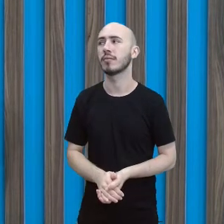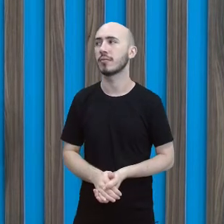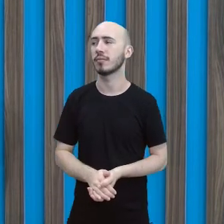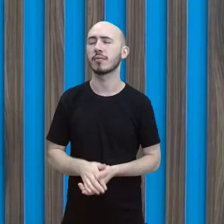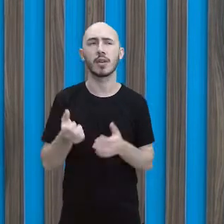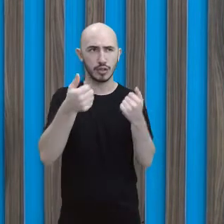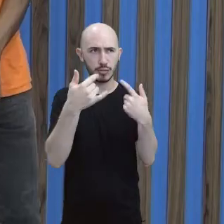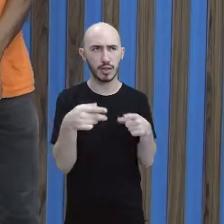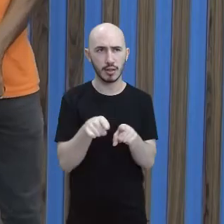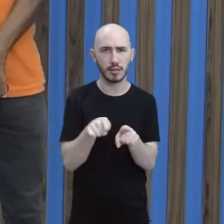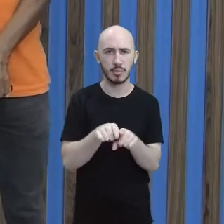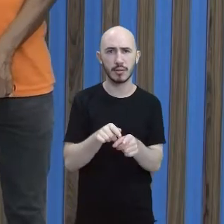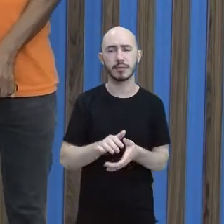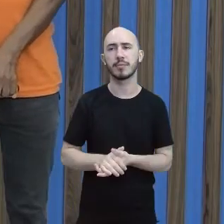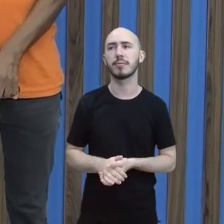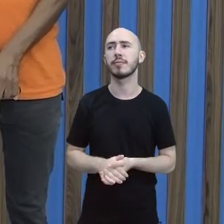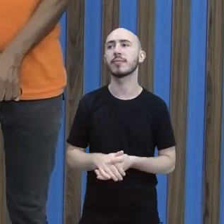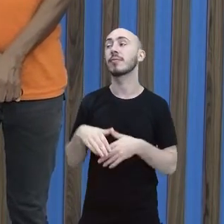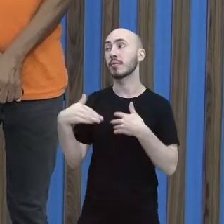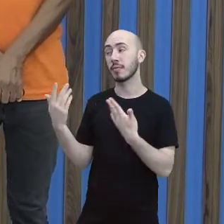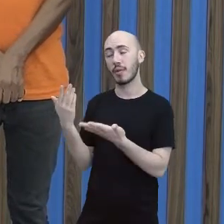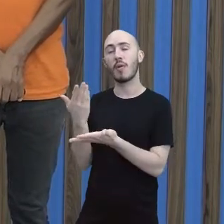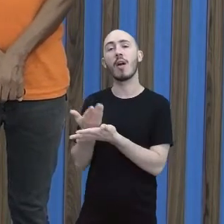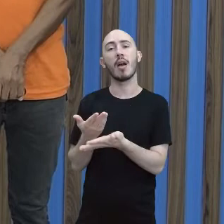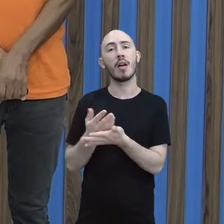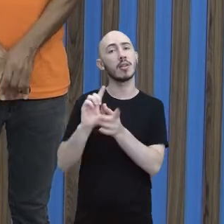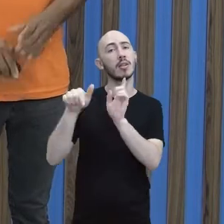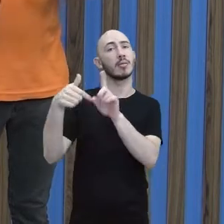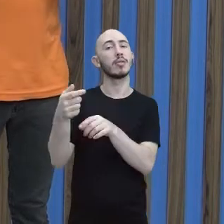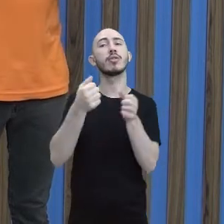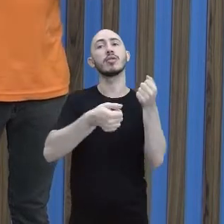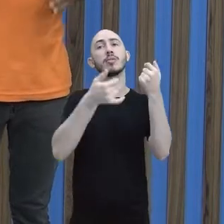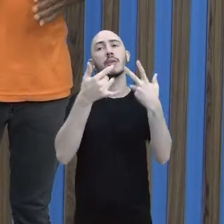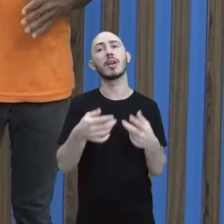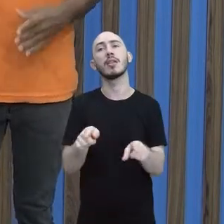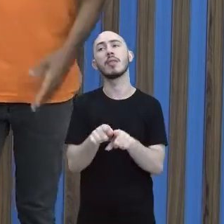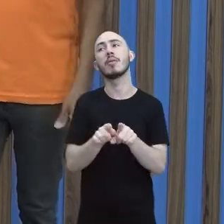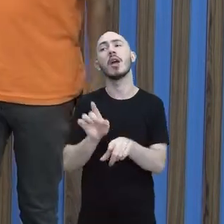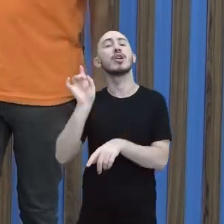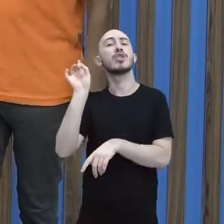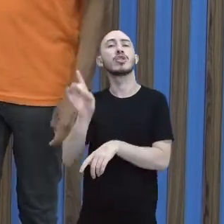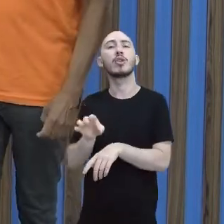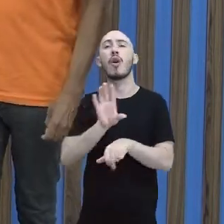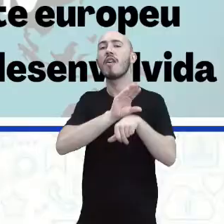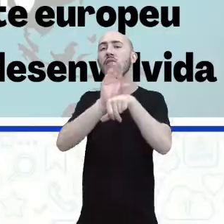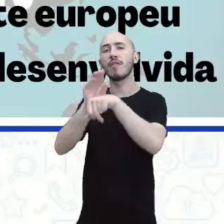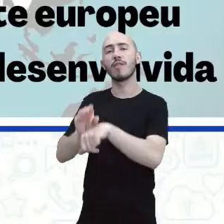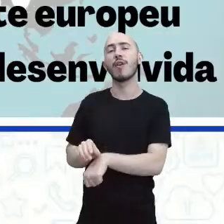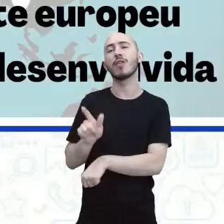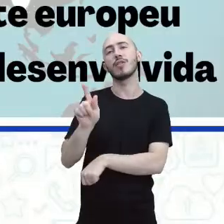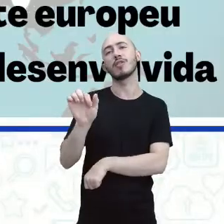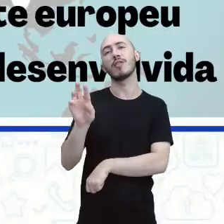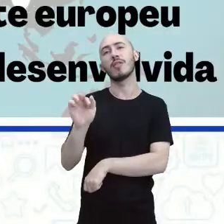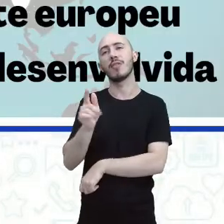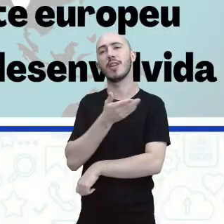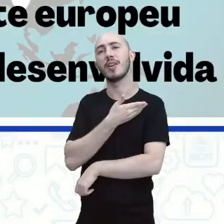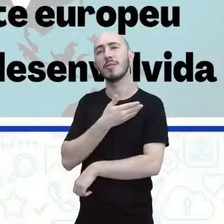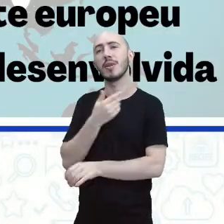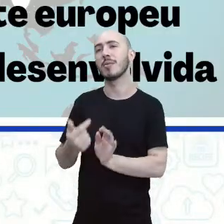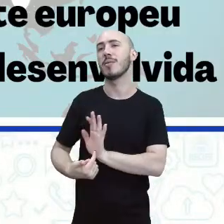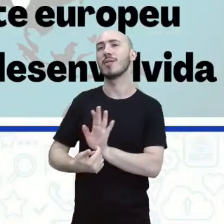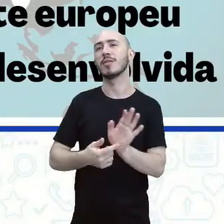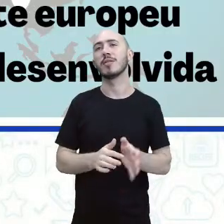sobre eles? Vamos embora. Na próxima aula eu vou trazer a questão só, já vou mostrando as fotos dela aqui para a gente passar. Perseguição política,